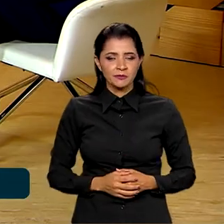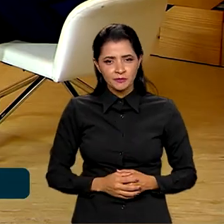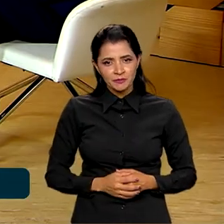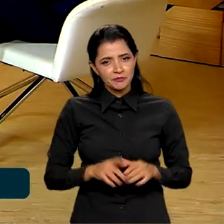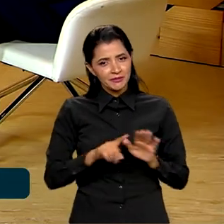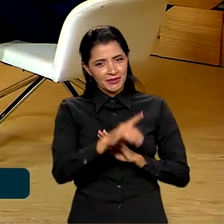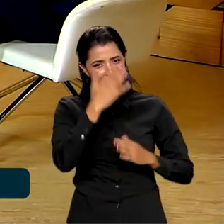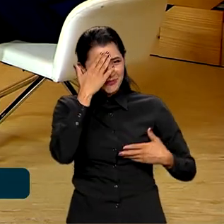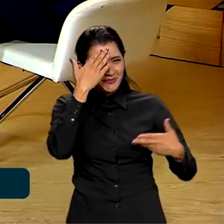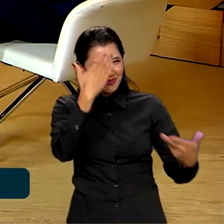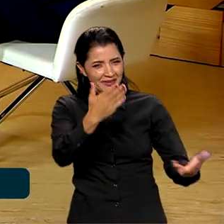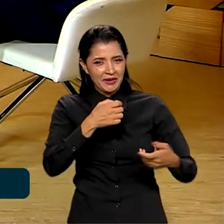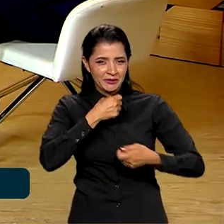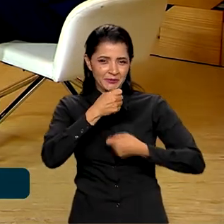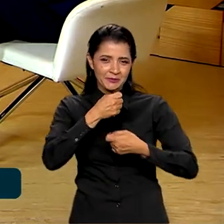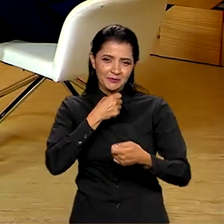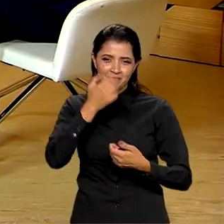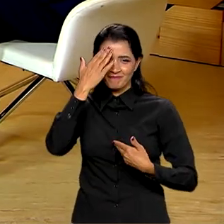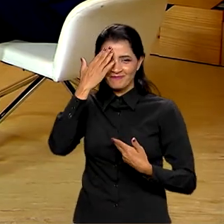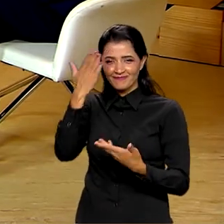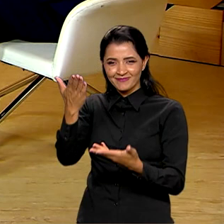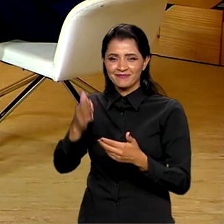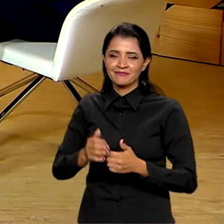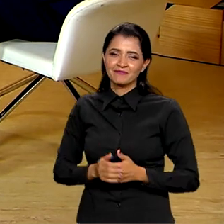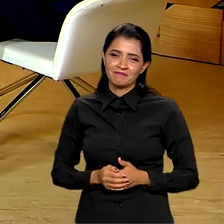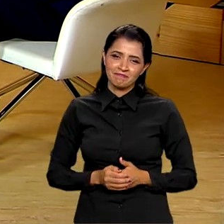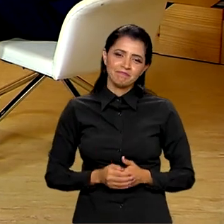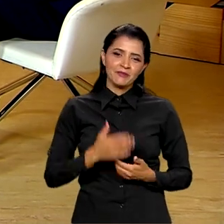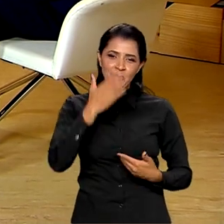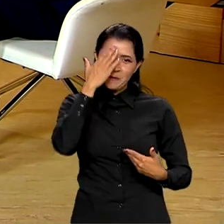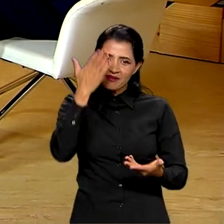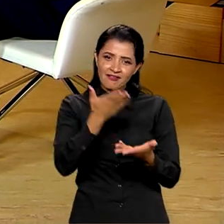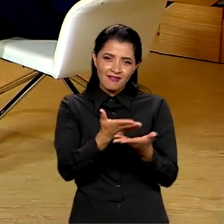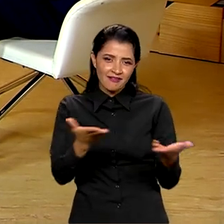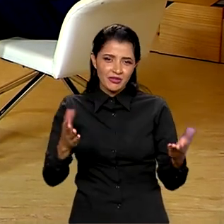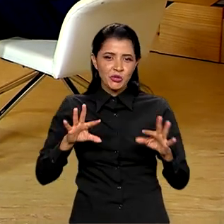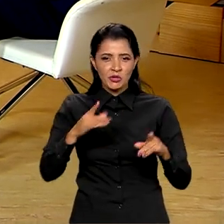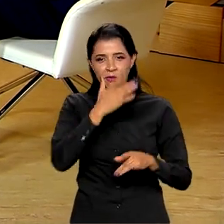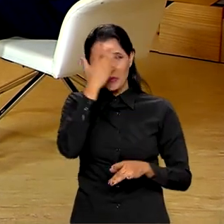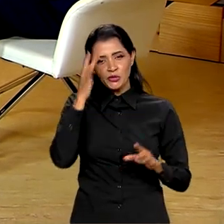muito obrigado pela entrevista. Eu que agradeço. Muito obrigada a todos que nos acompanharam aqui.